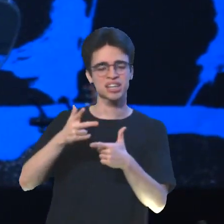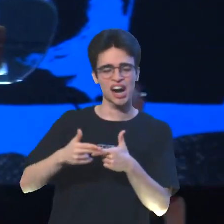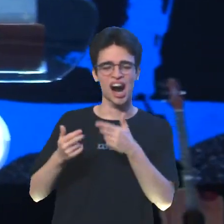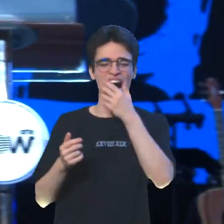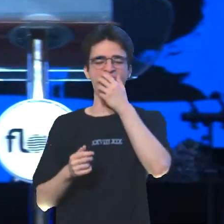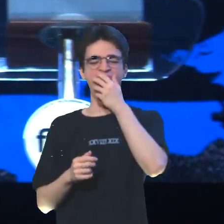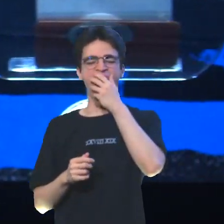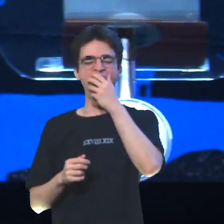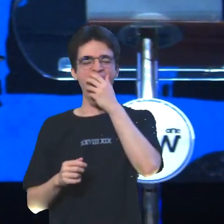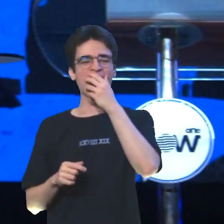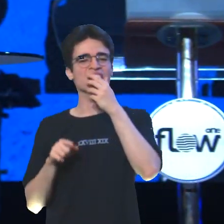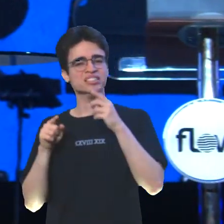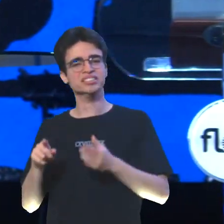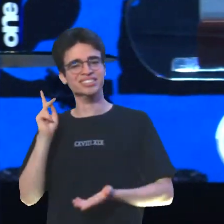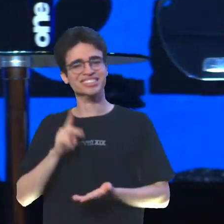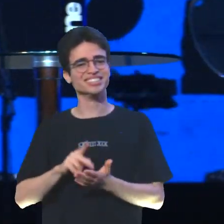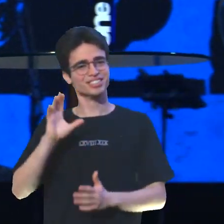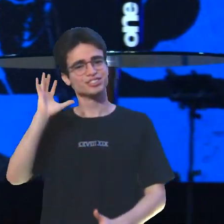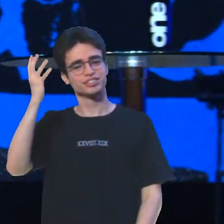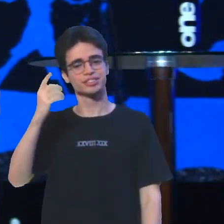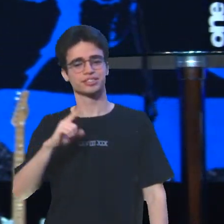E realmente isso aconteceu.